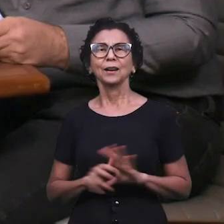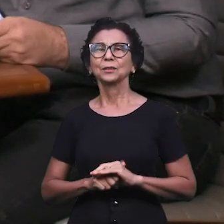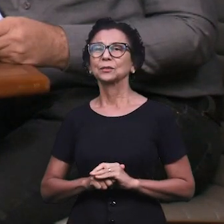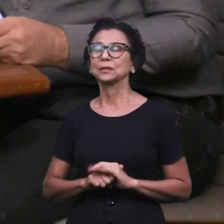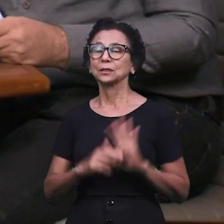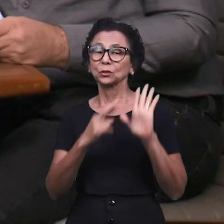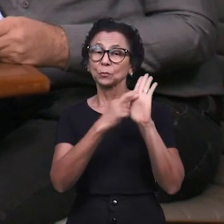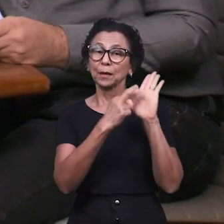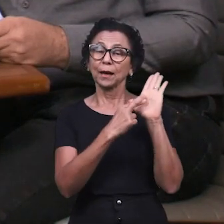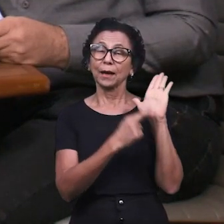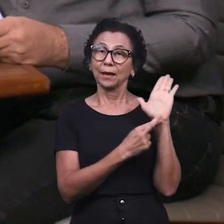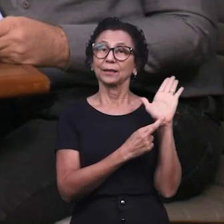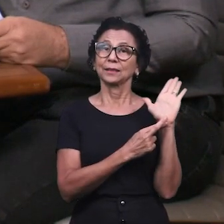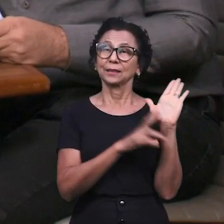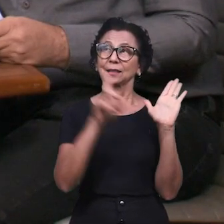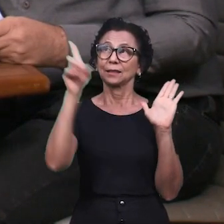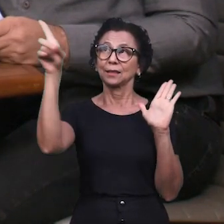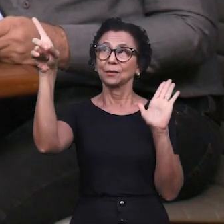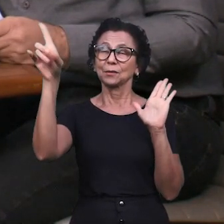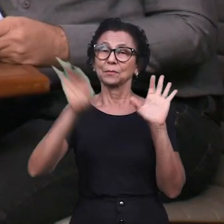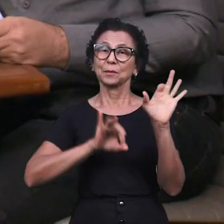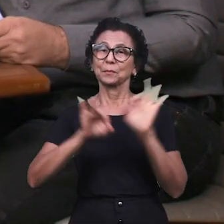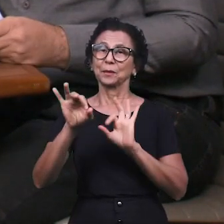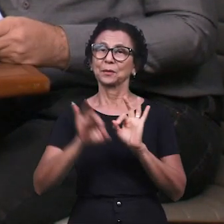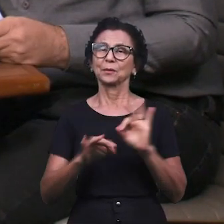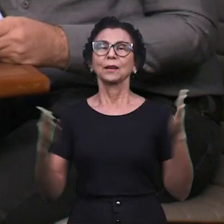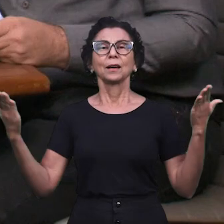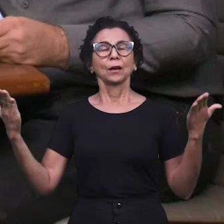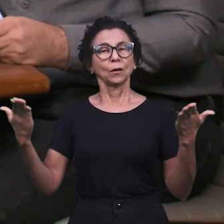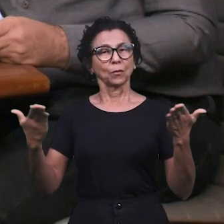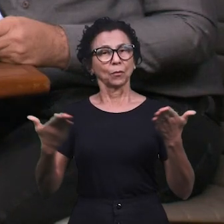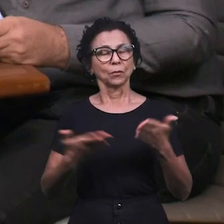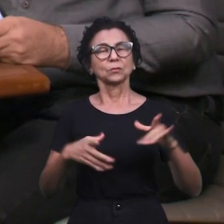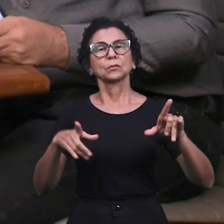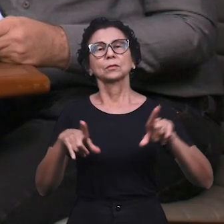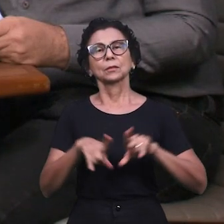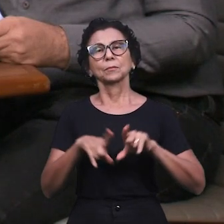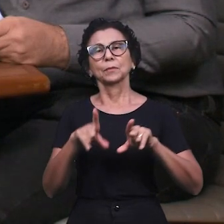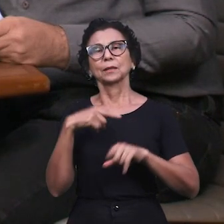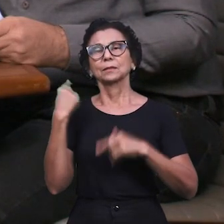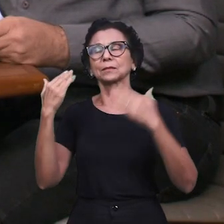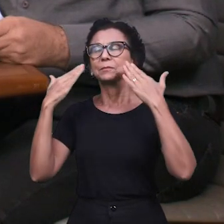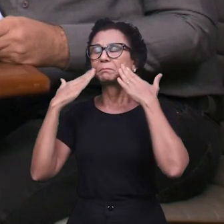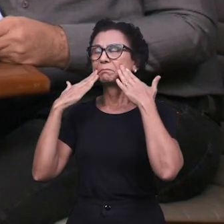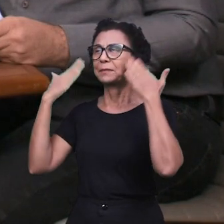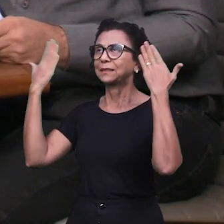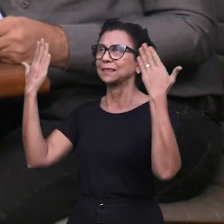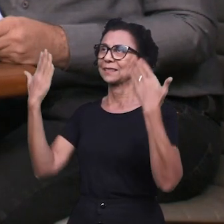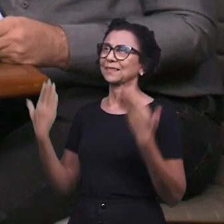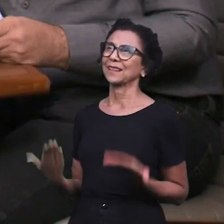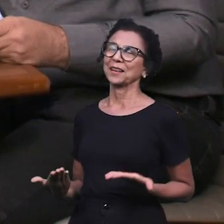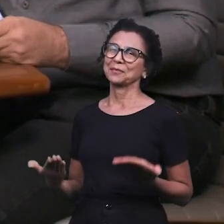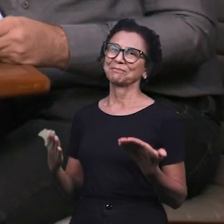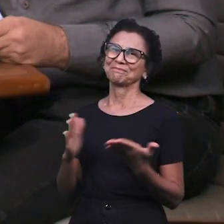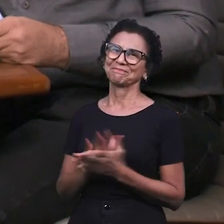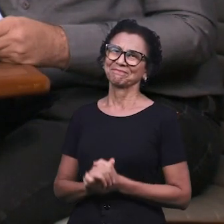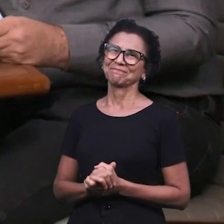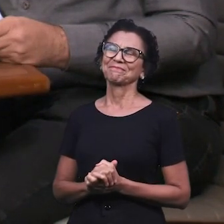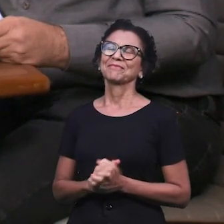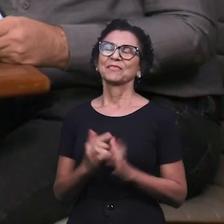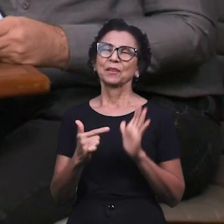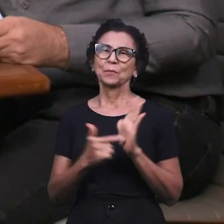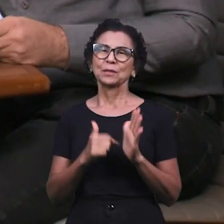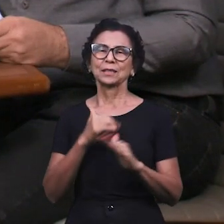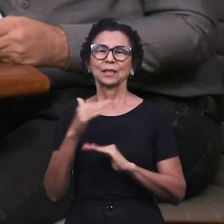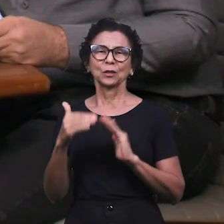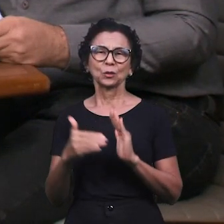Deus estabeleceu, mas hoje também nós podemos nos apresentar diante do Senhor e Ele vai esclarecer todas as